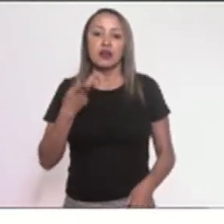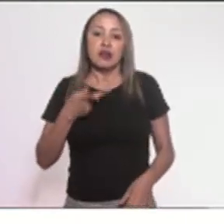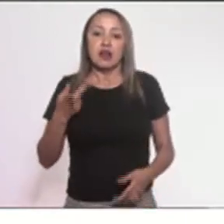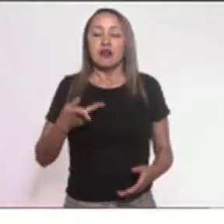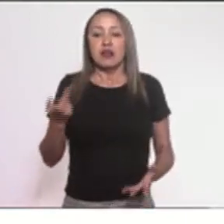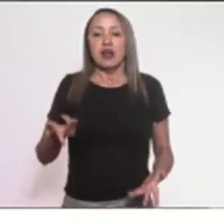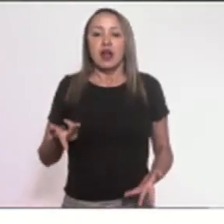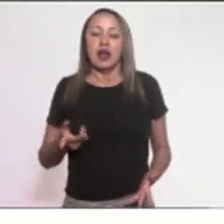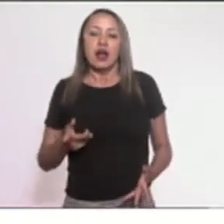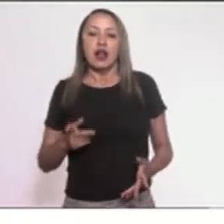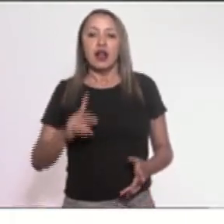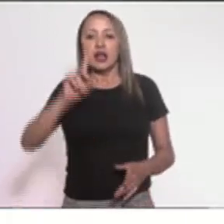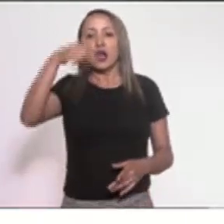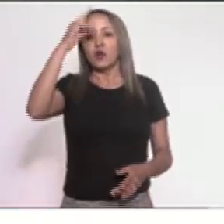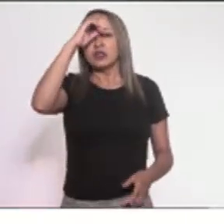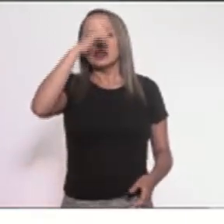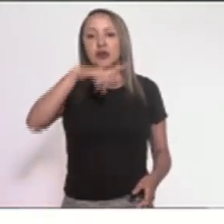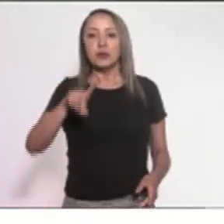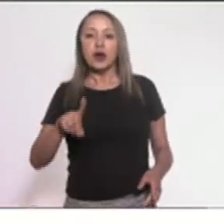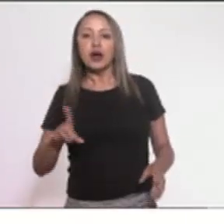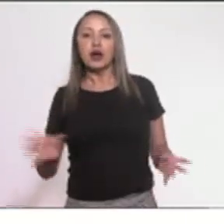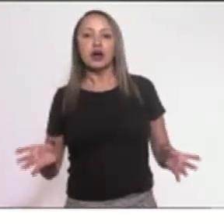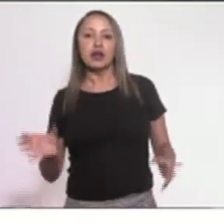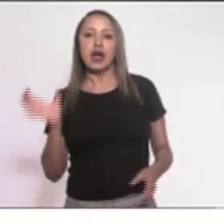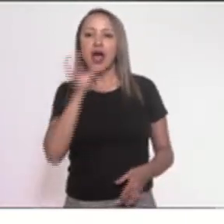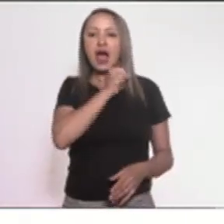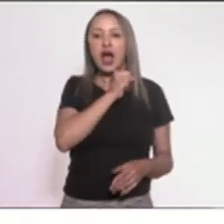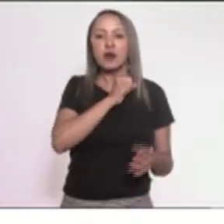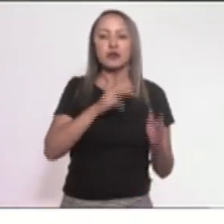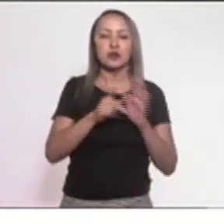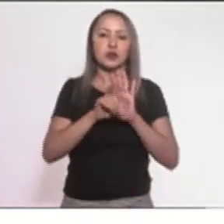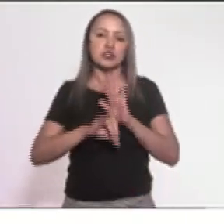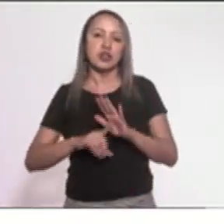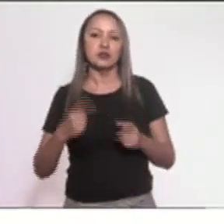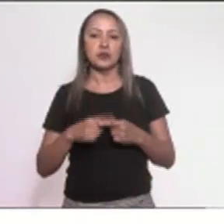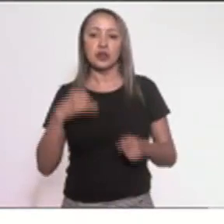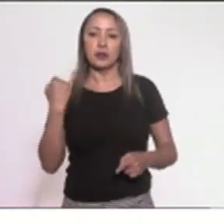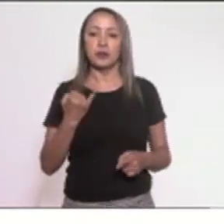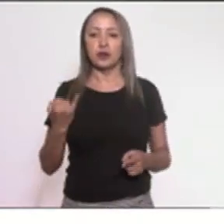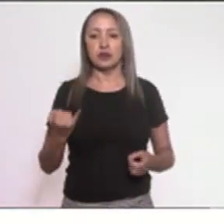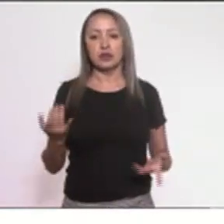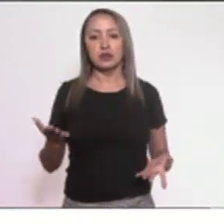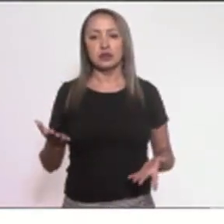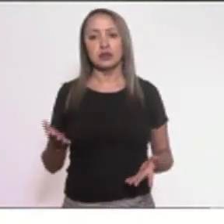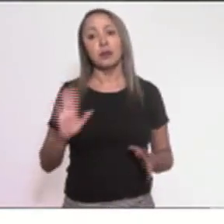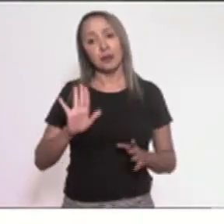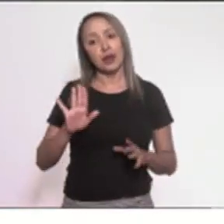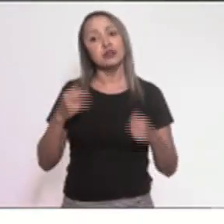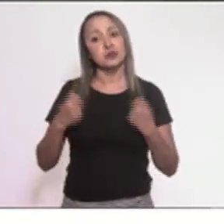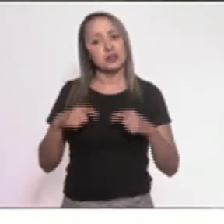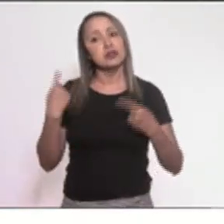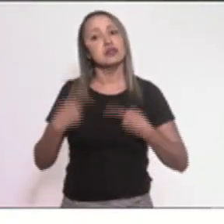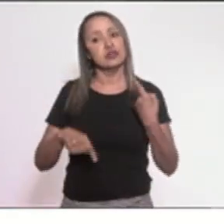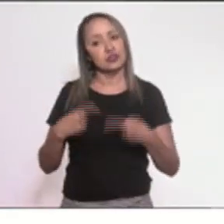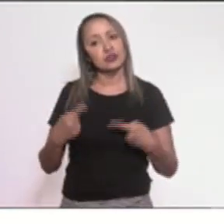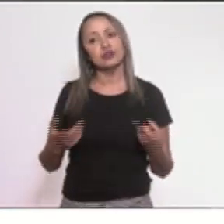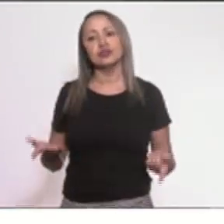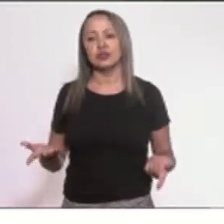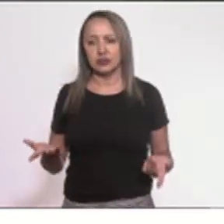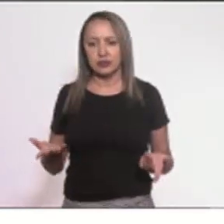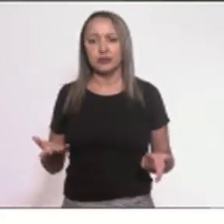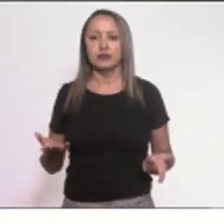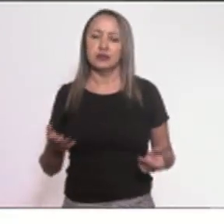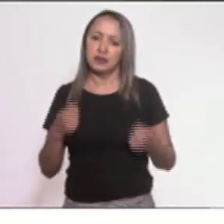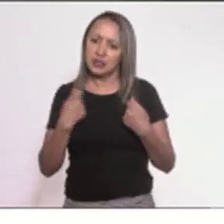ordem do dia, vai botar semana que vem, corre com o projeto, porque é importante... Mas tem que discutir, presidente. Era essa que... questão